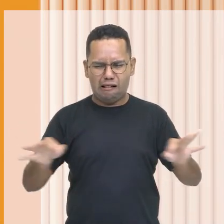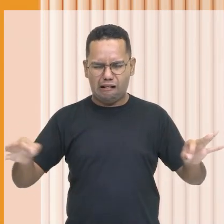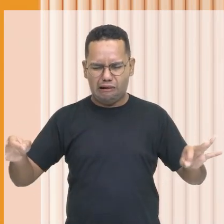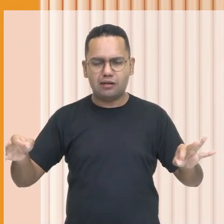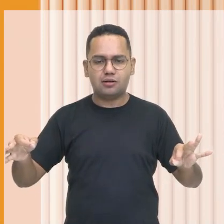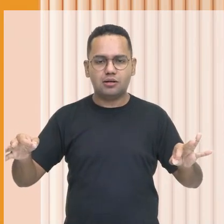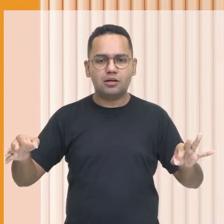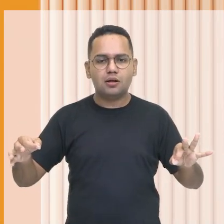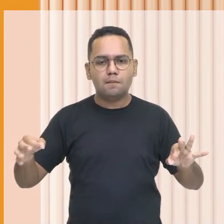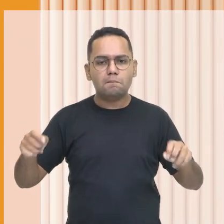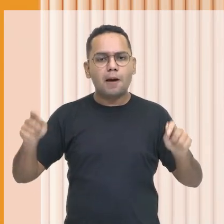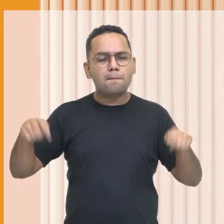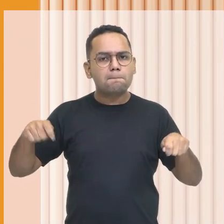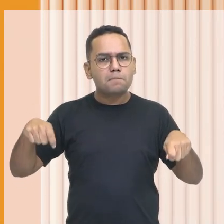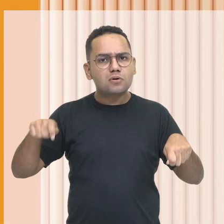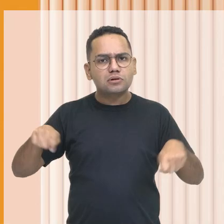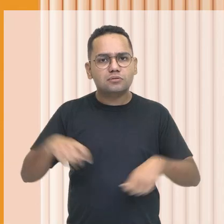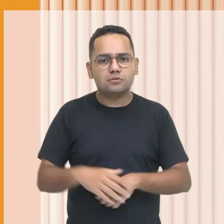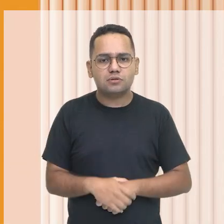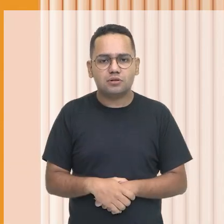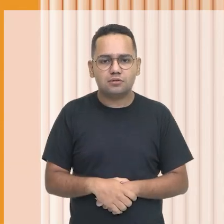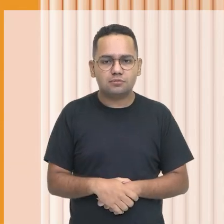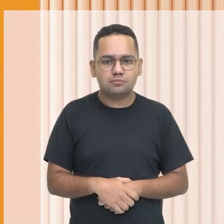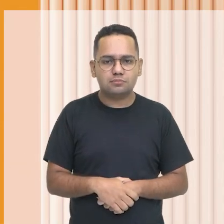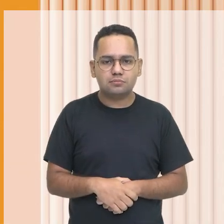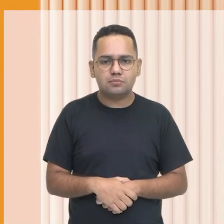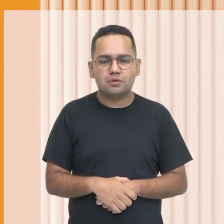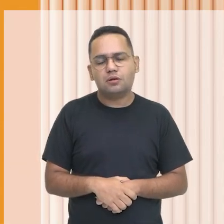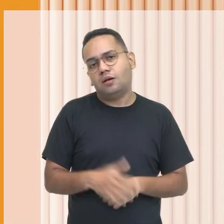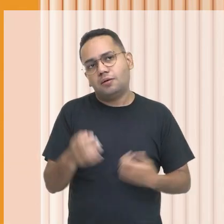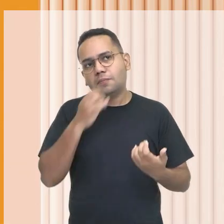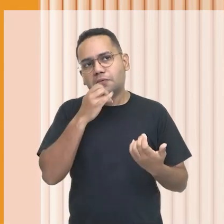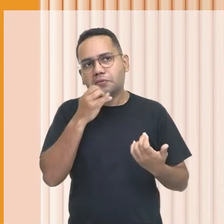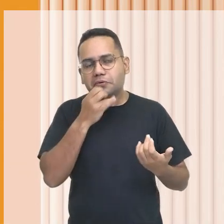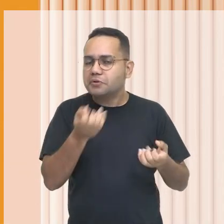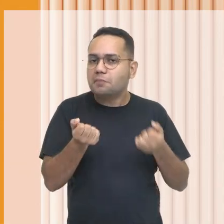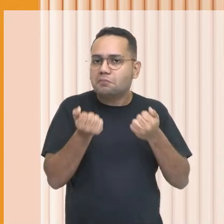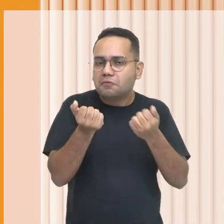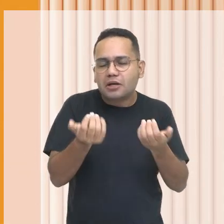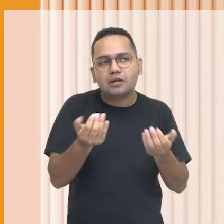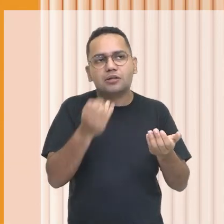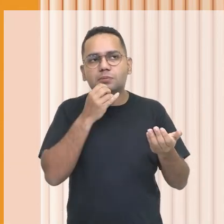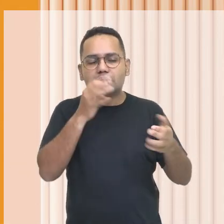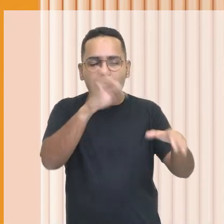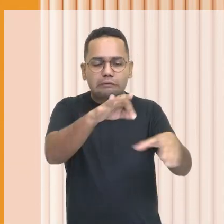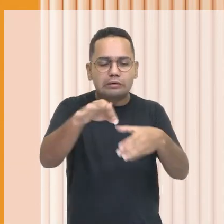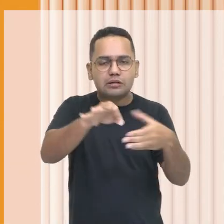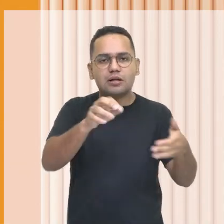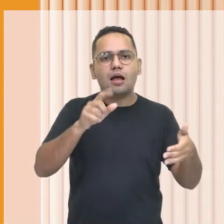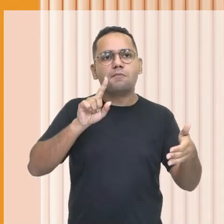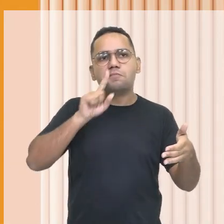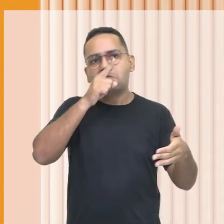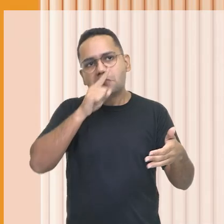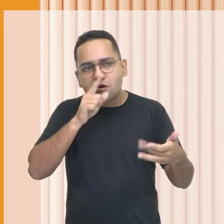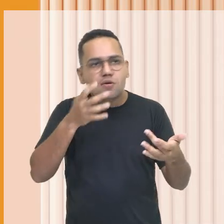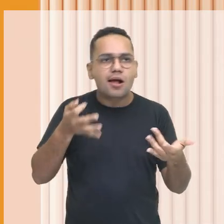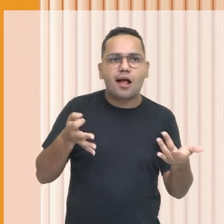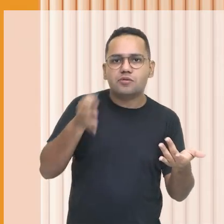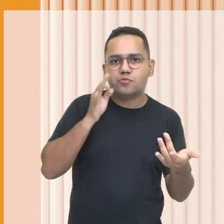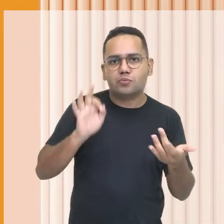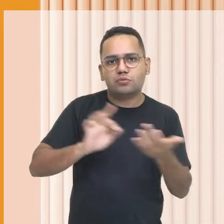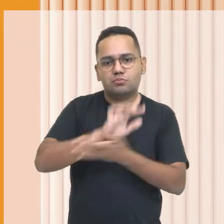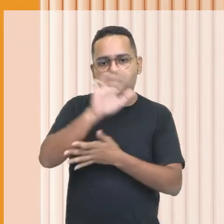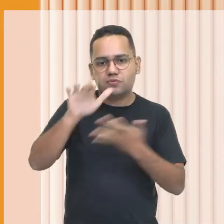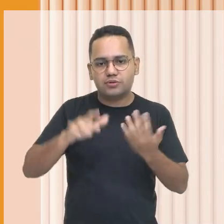quem quer trabalhar nessa terra para produzir algum outro tipo de produto, ou cana-de-açúcar, ou soja, ou café, não importa qual é o produto, ele